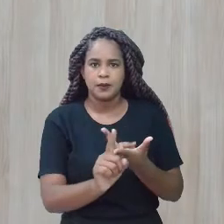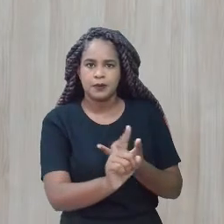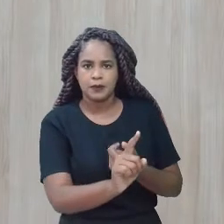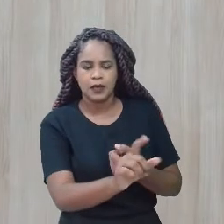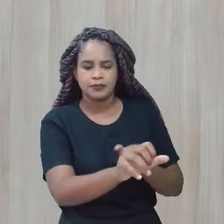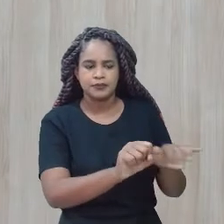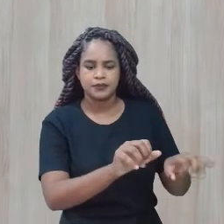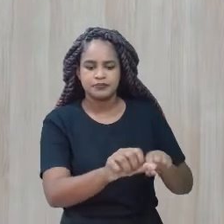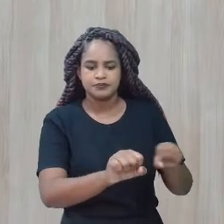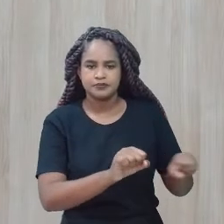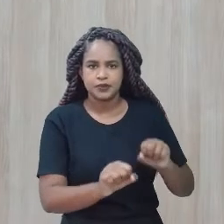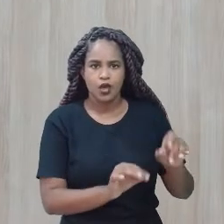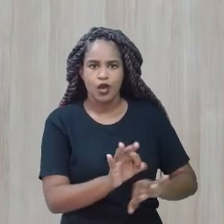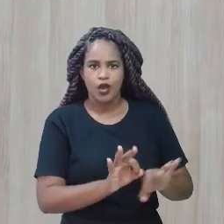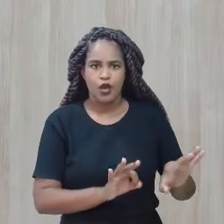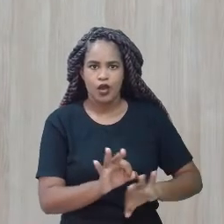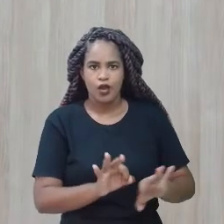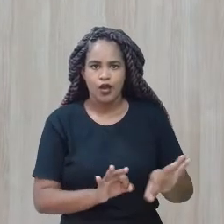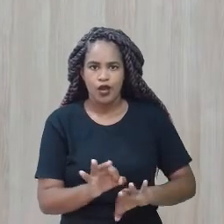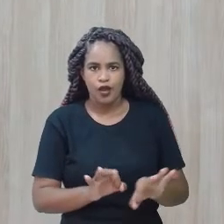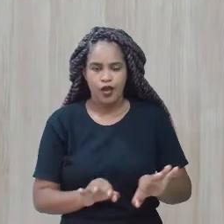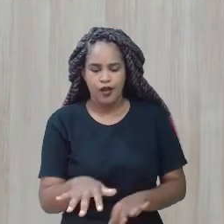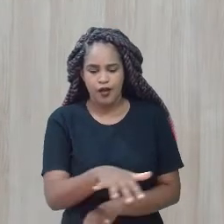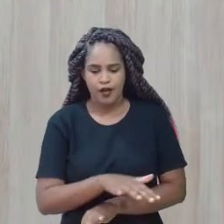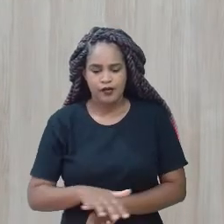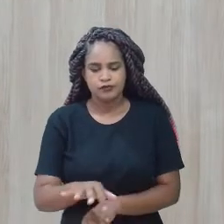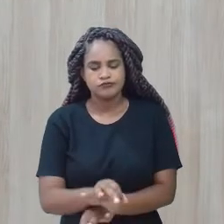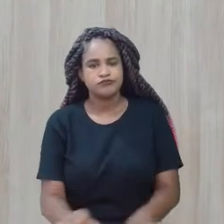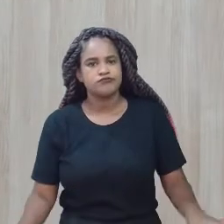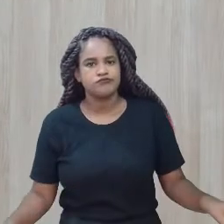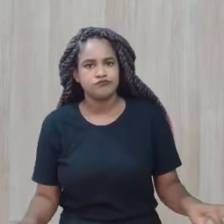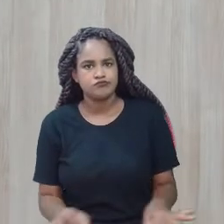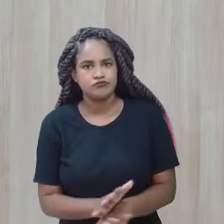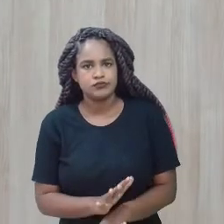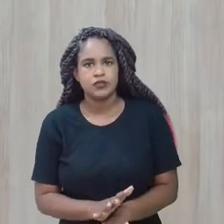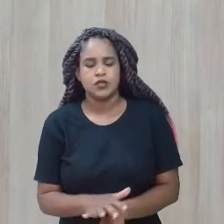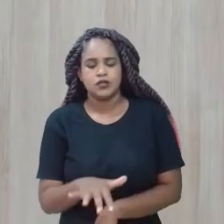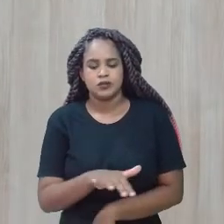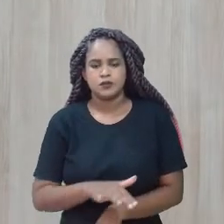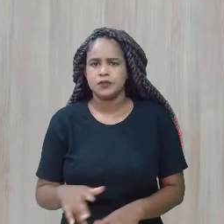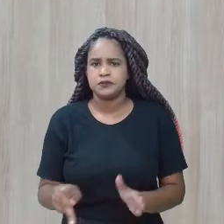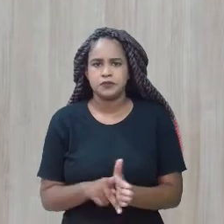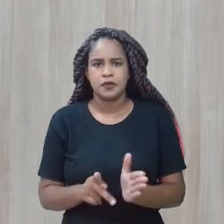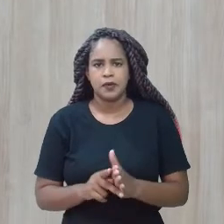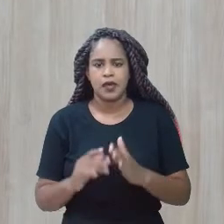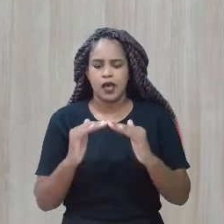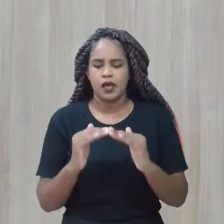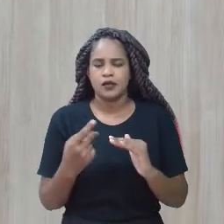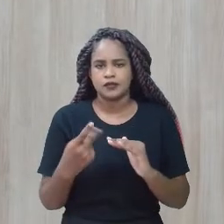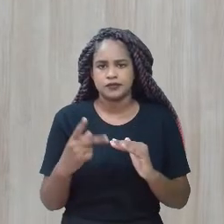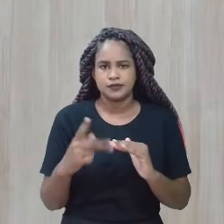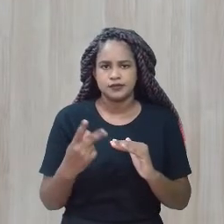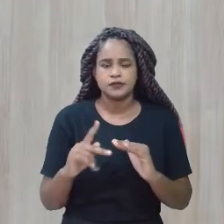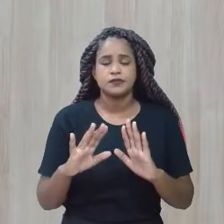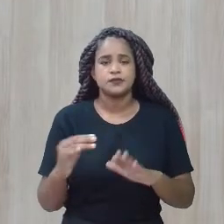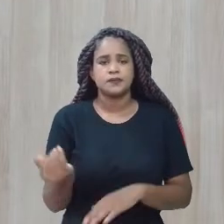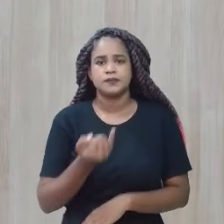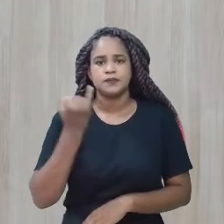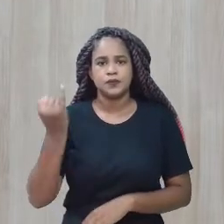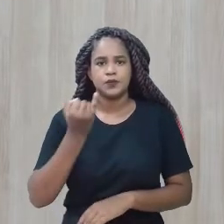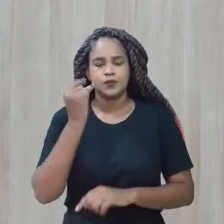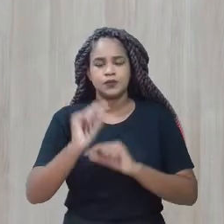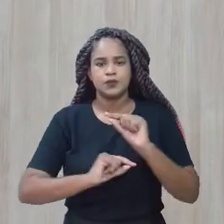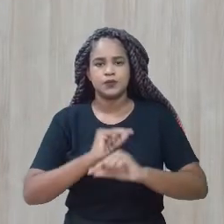caneta, e aí prepara o ambiente. Eu não sei em que espaço da sua casa você está, mas é importante